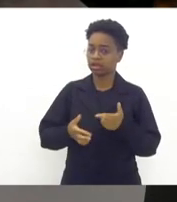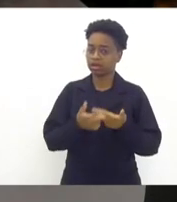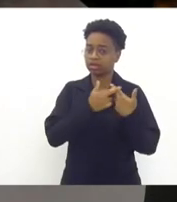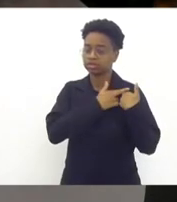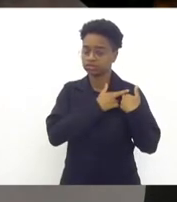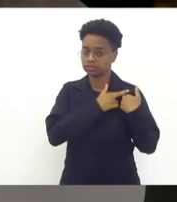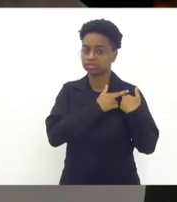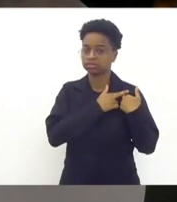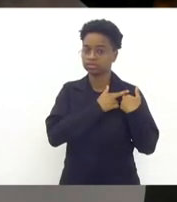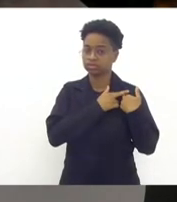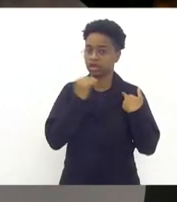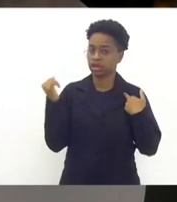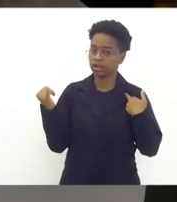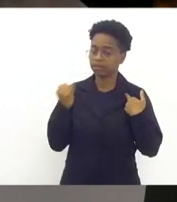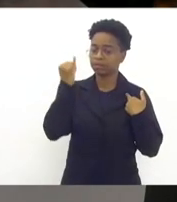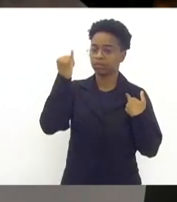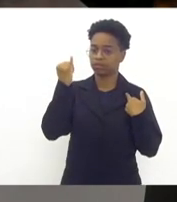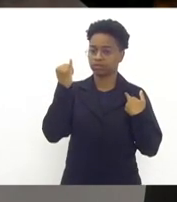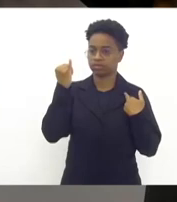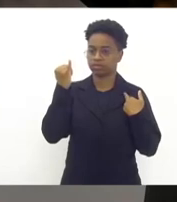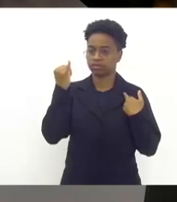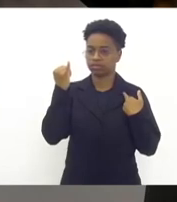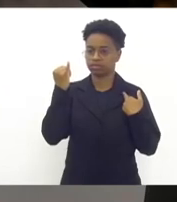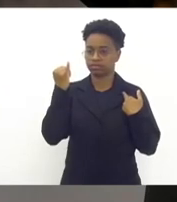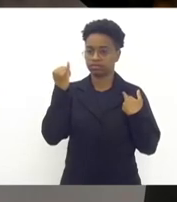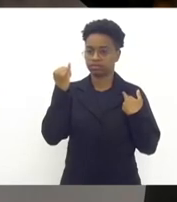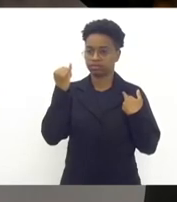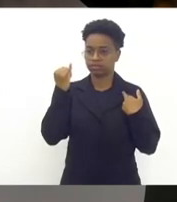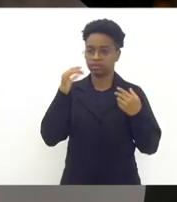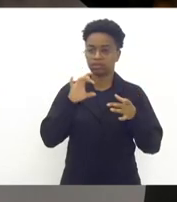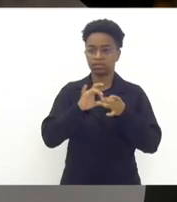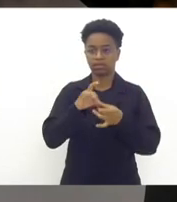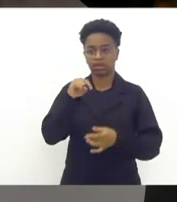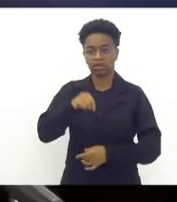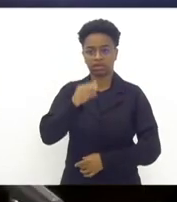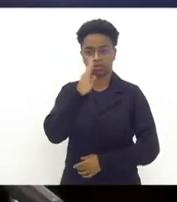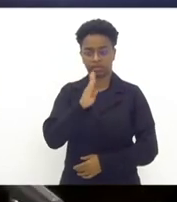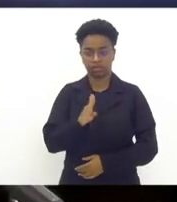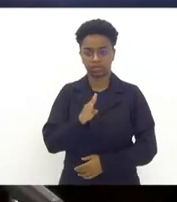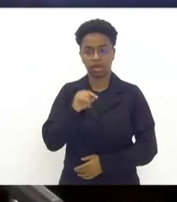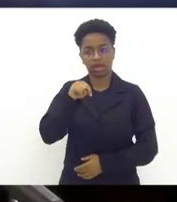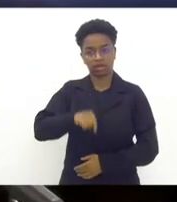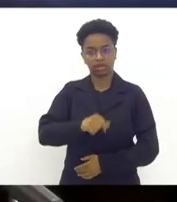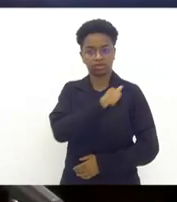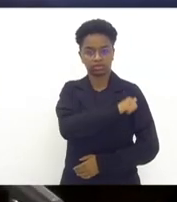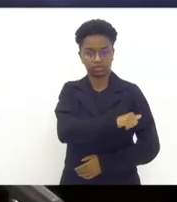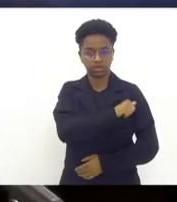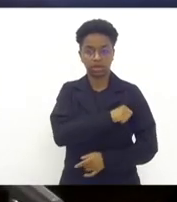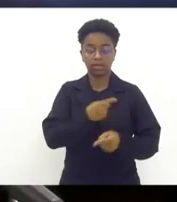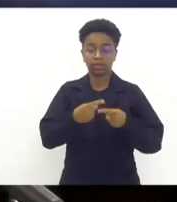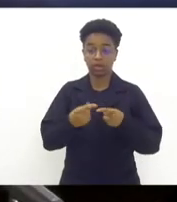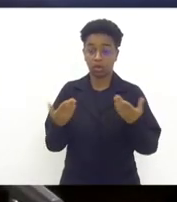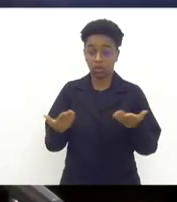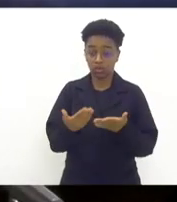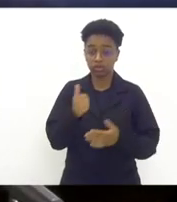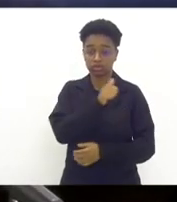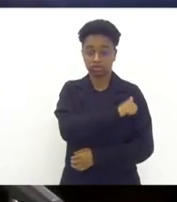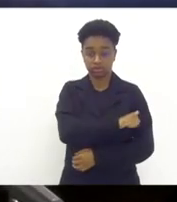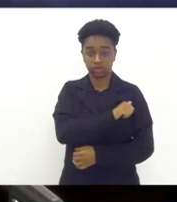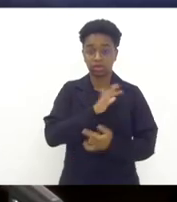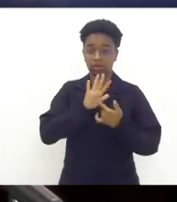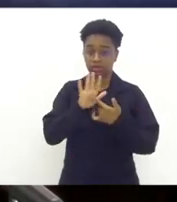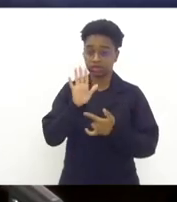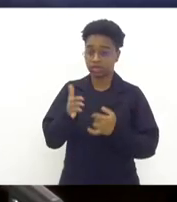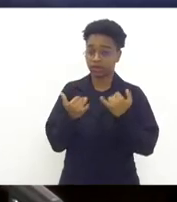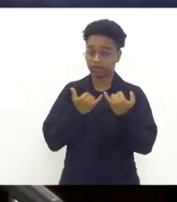responsabilidade importantíssima para o Brasil, para o Rio de Janeiro. O Rio de Janeiro, hoje, foi apresentado os dados